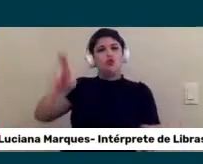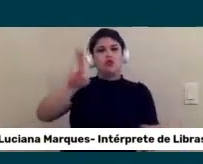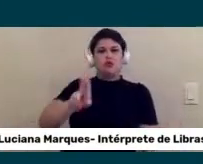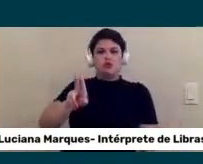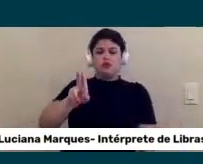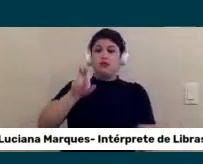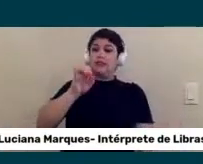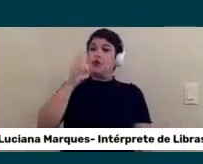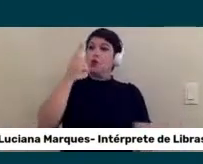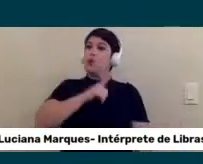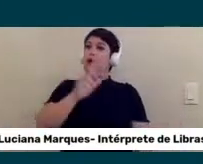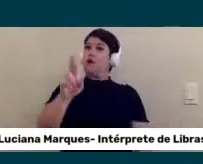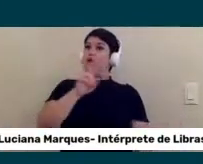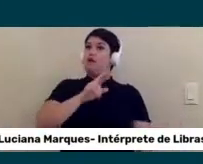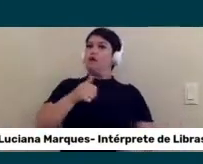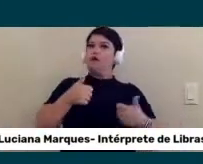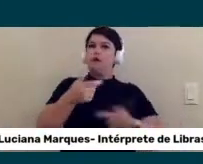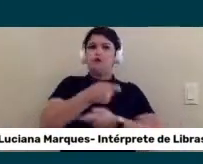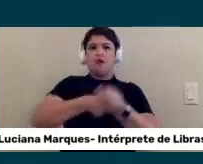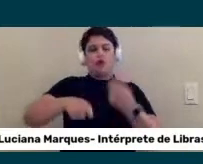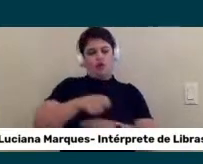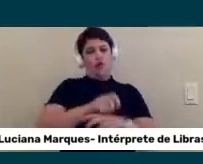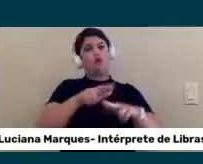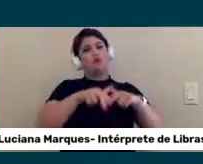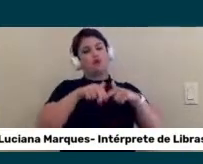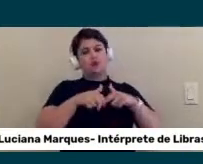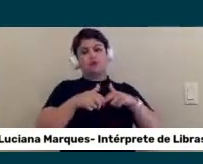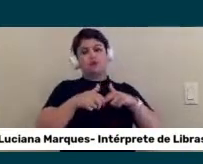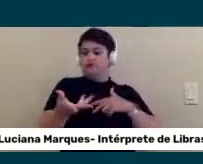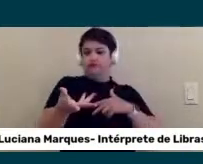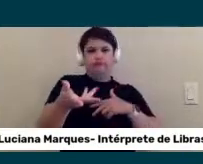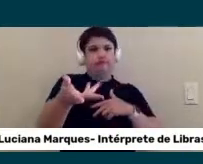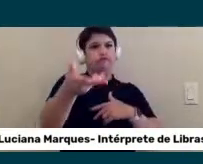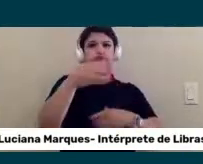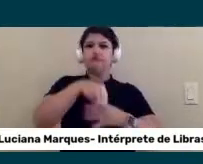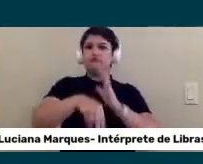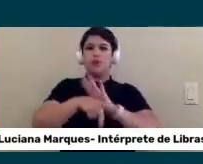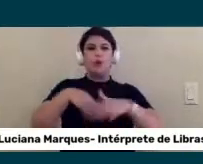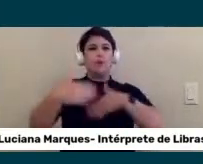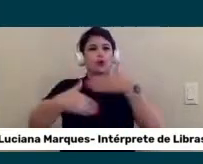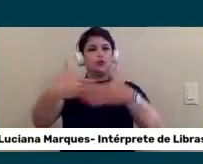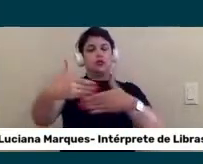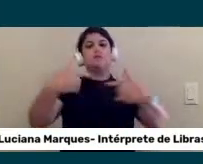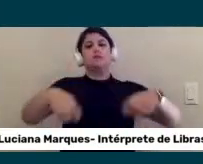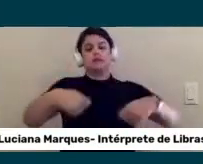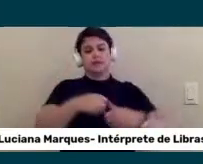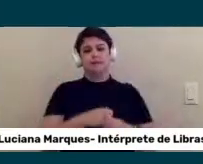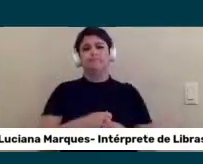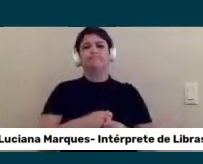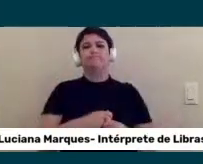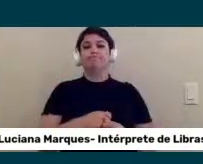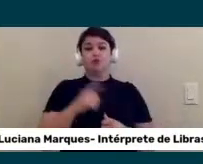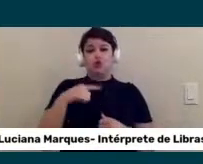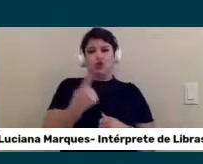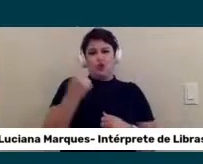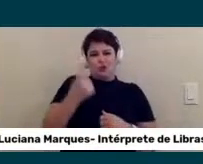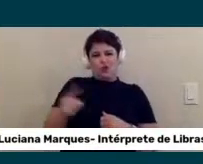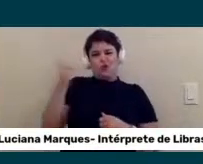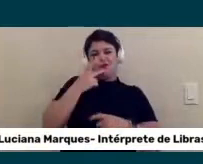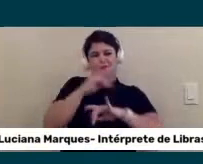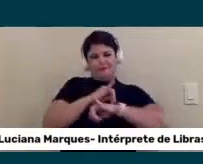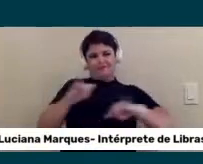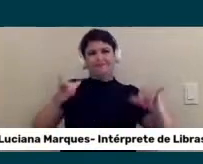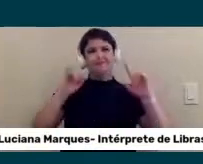negócio. Exatamente. Por isso, acelerar esse processo. Né? Exato. Nossa última mensagem aqui, gente, é